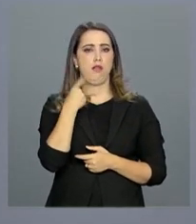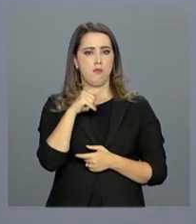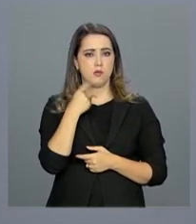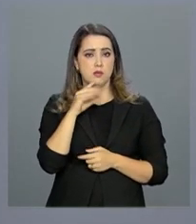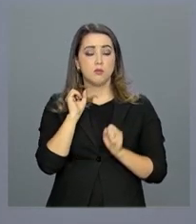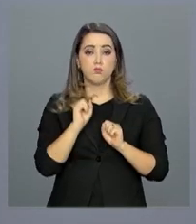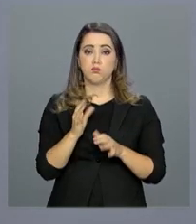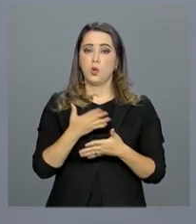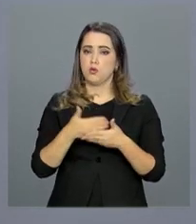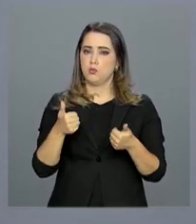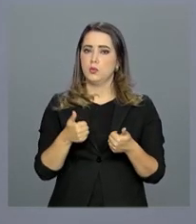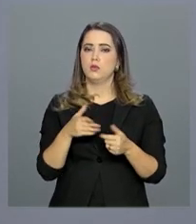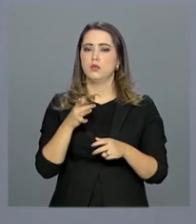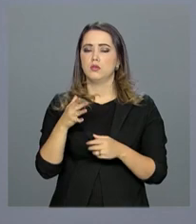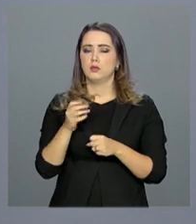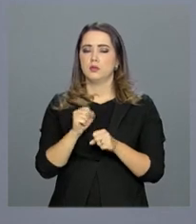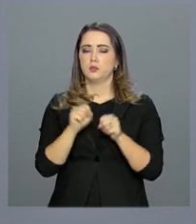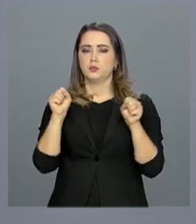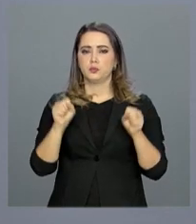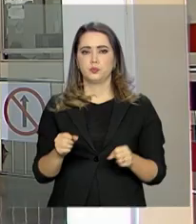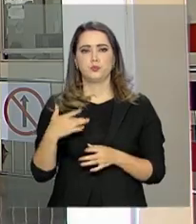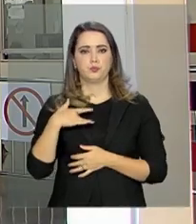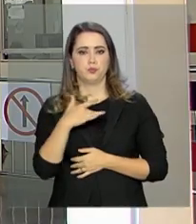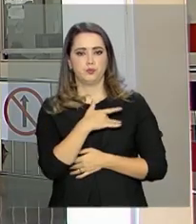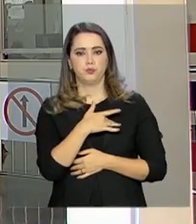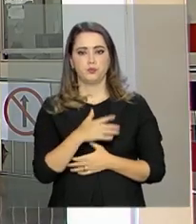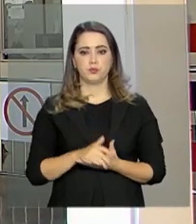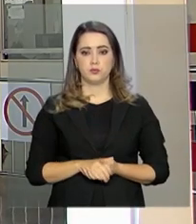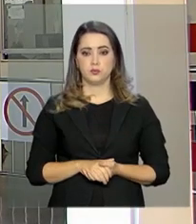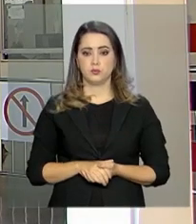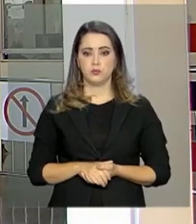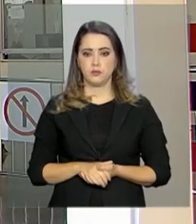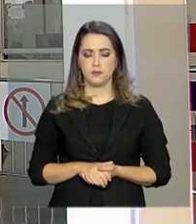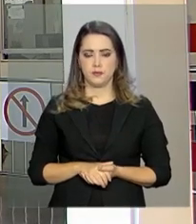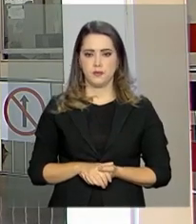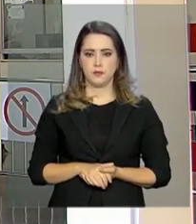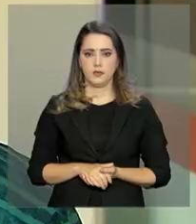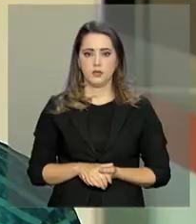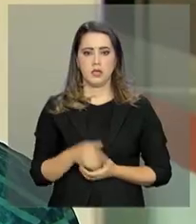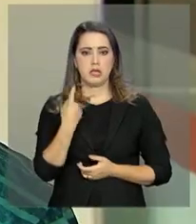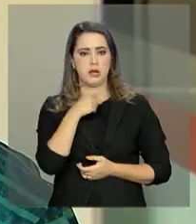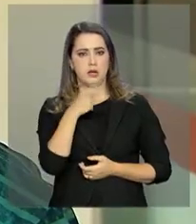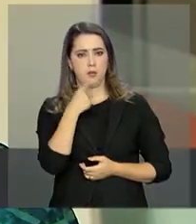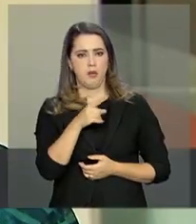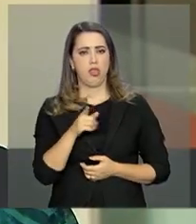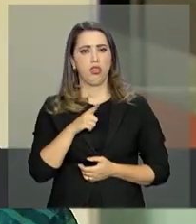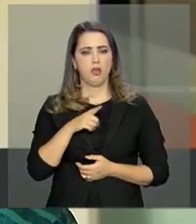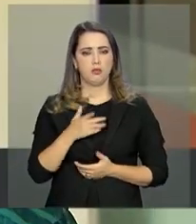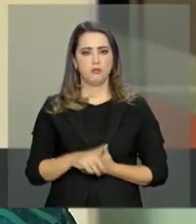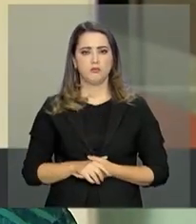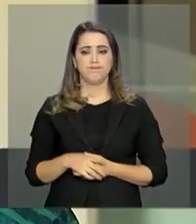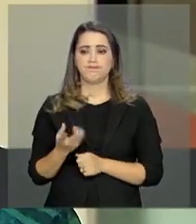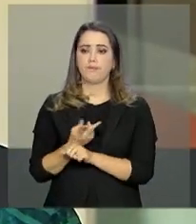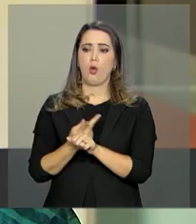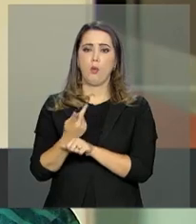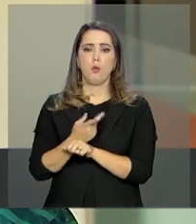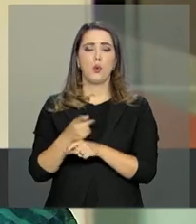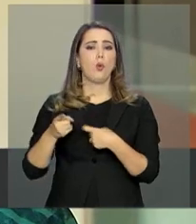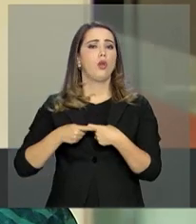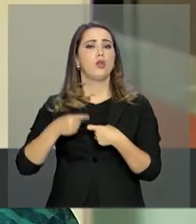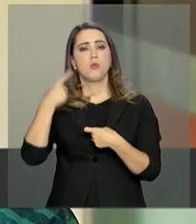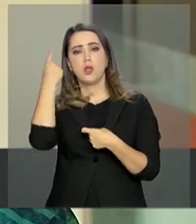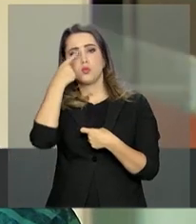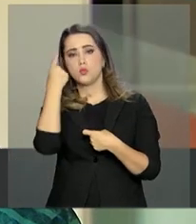construção de melhorias para o setor tem o que reclamar eu vim à procura de hospital que